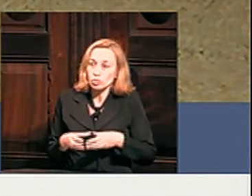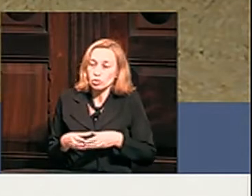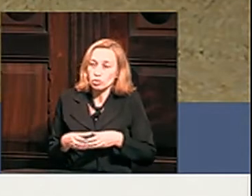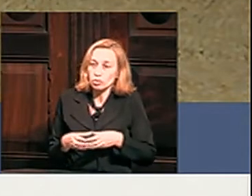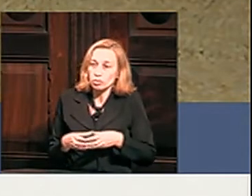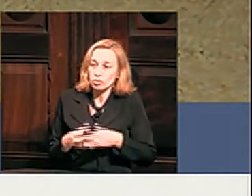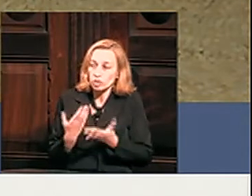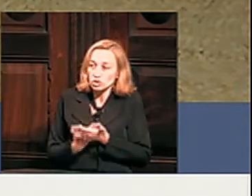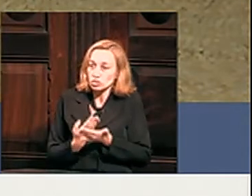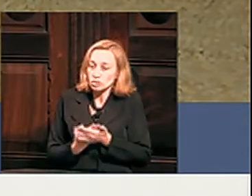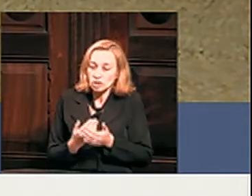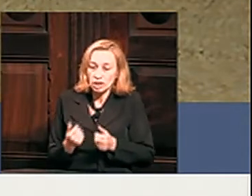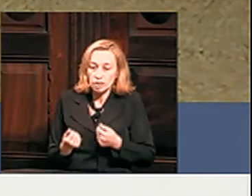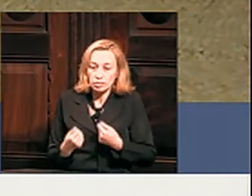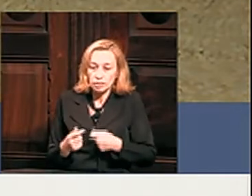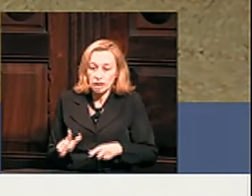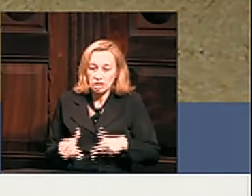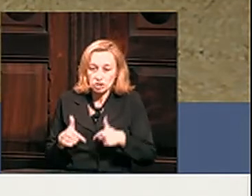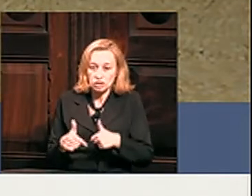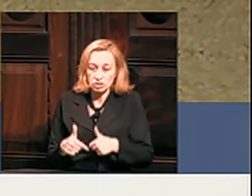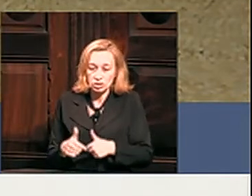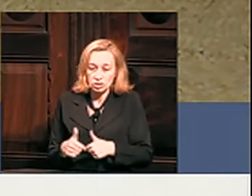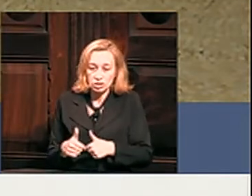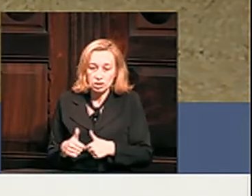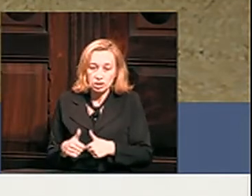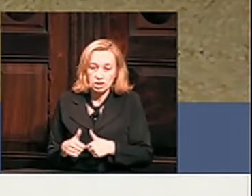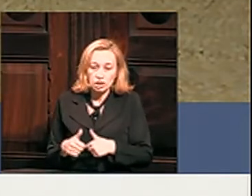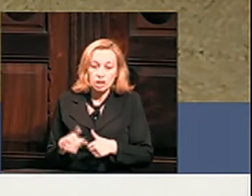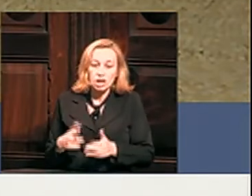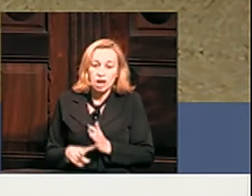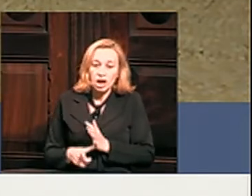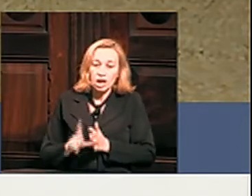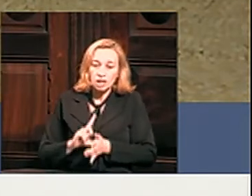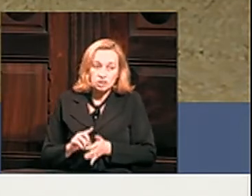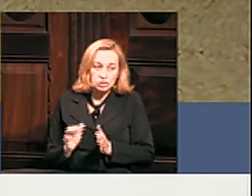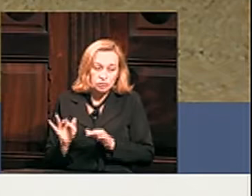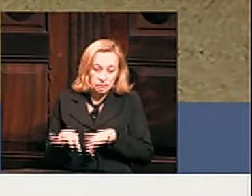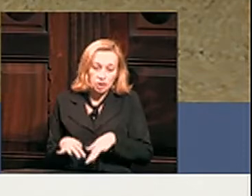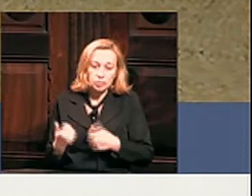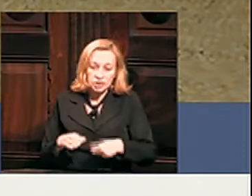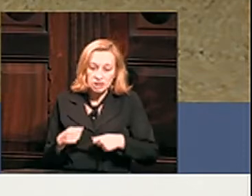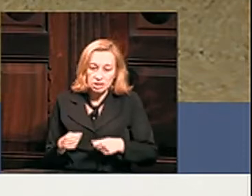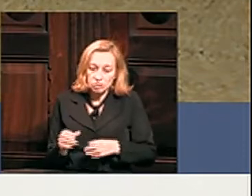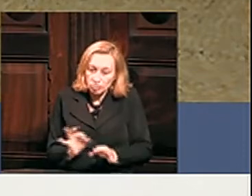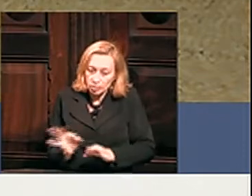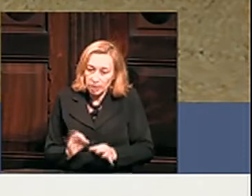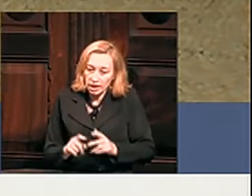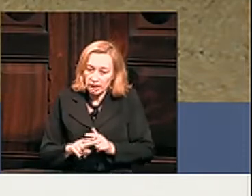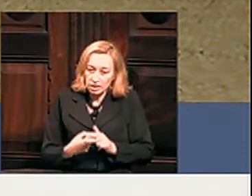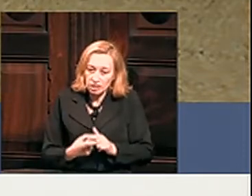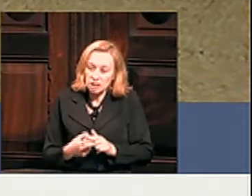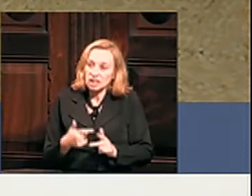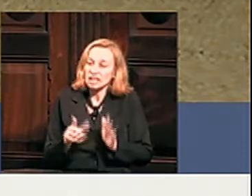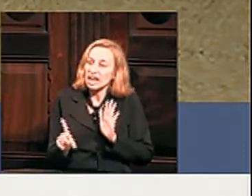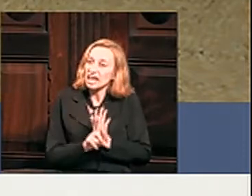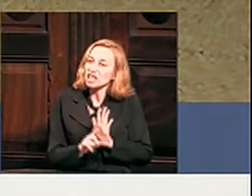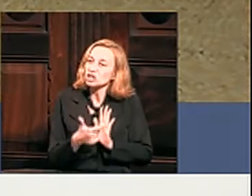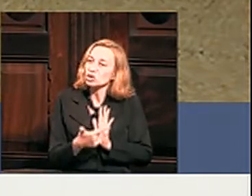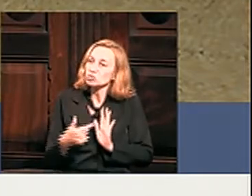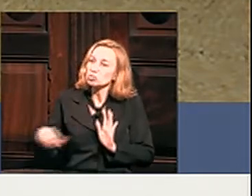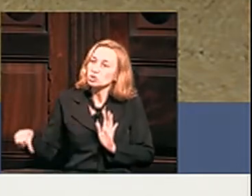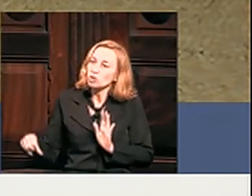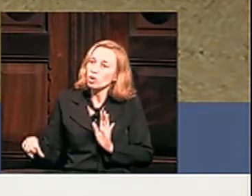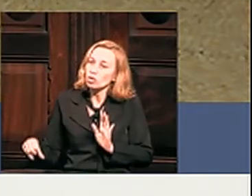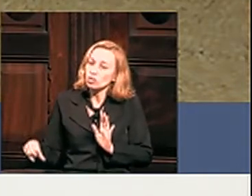eu comentei com o deputado André Ciliano, antes da publicação final, temos que fazer uma correção, porque no texto está que a lei é de 99, a lei é de